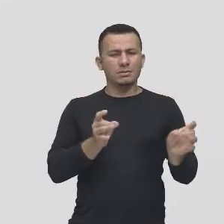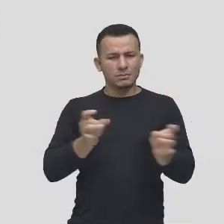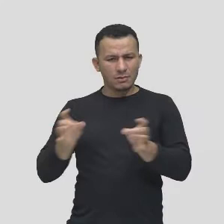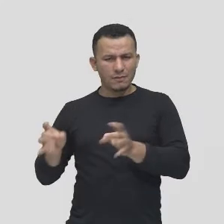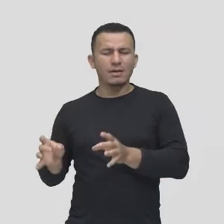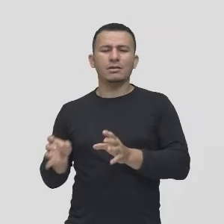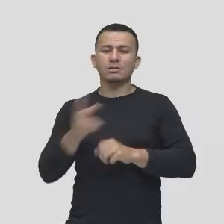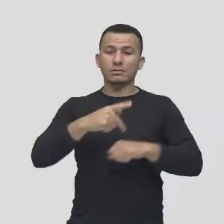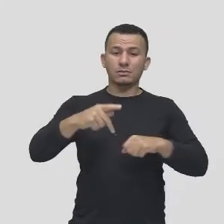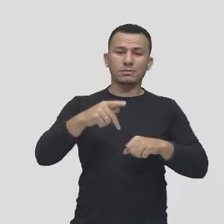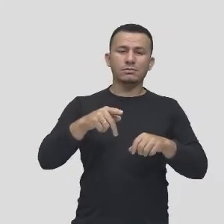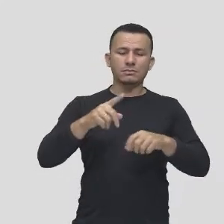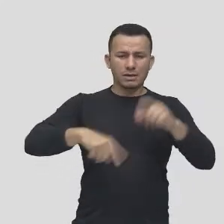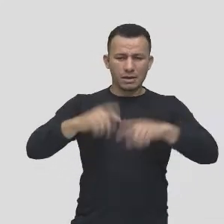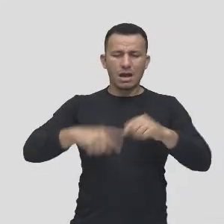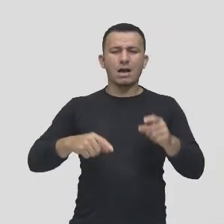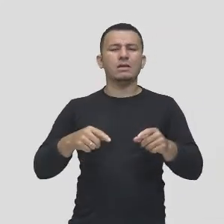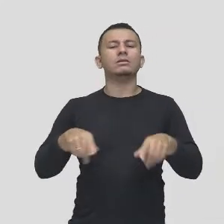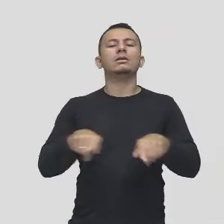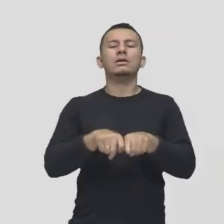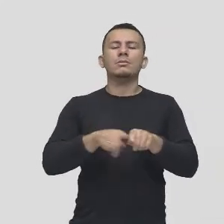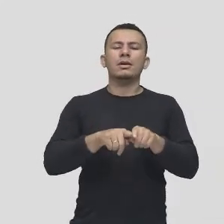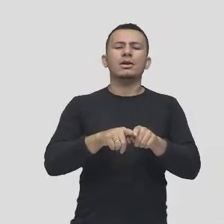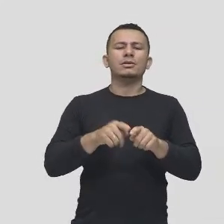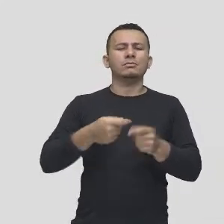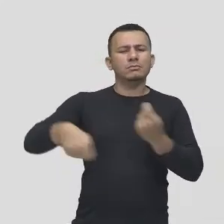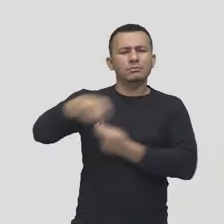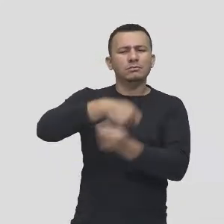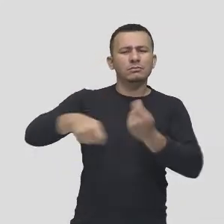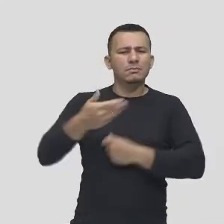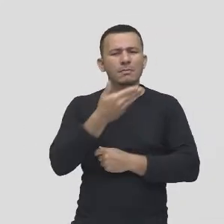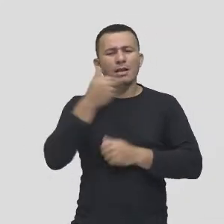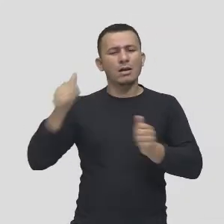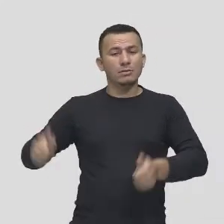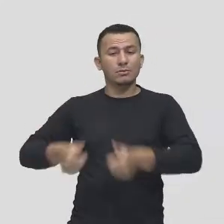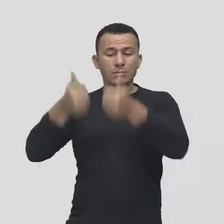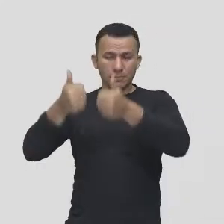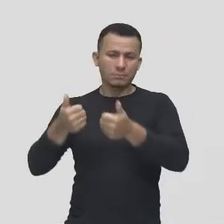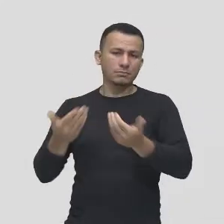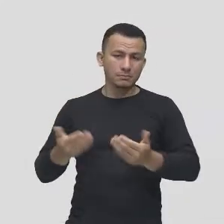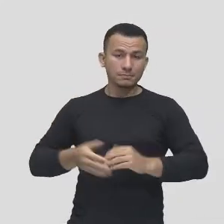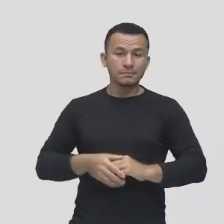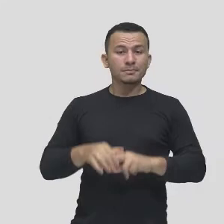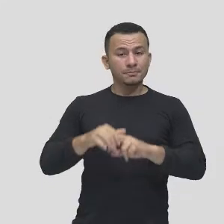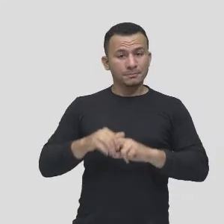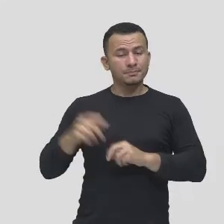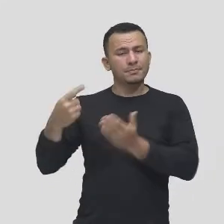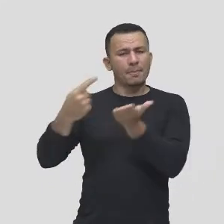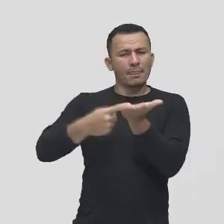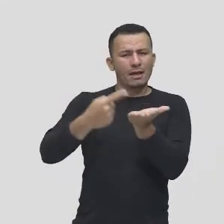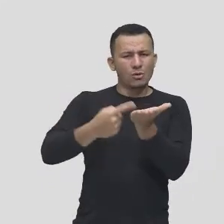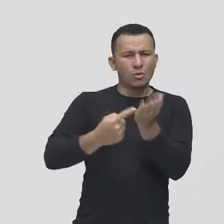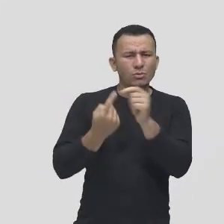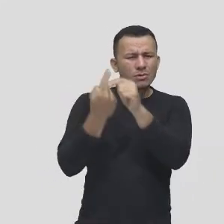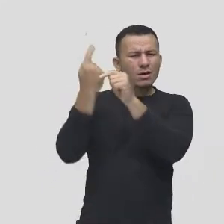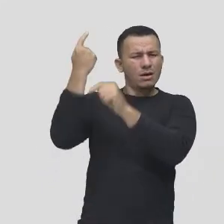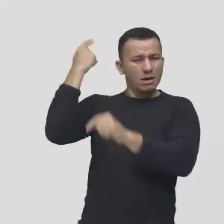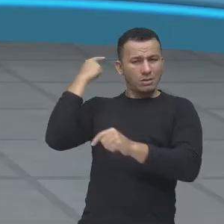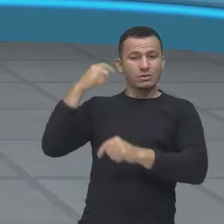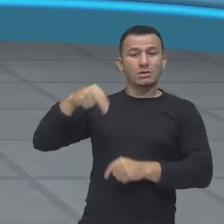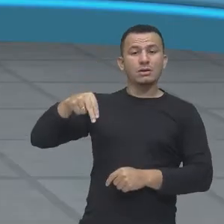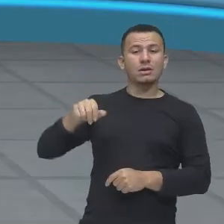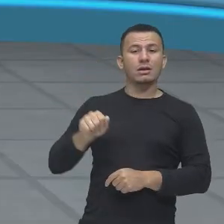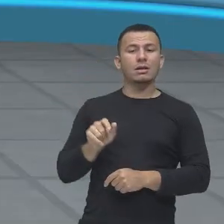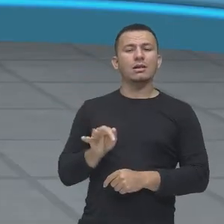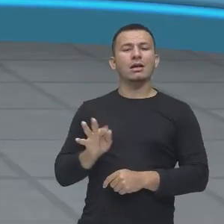os países, um comércio melhor, tudo isso para facilitar. Então, pessoal, aquele acordo que foi feito antes com o